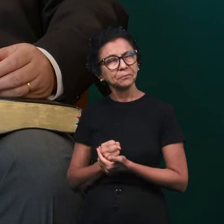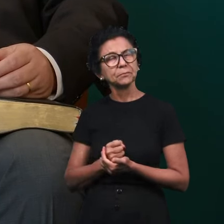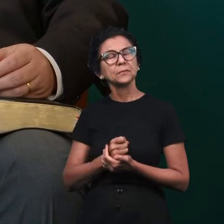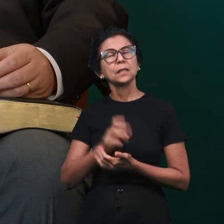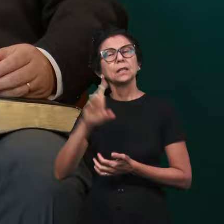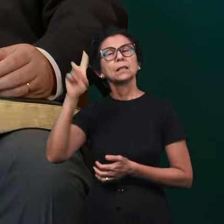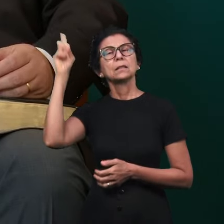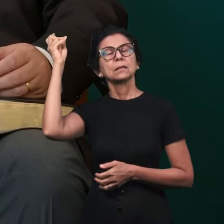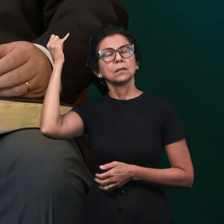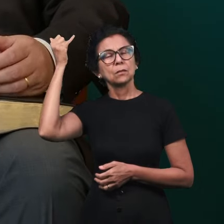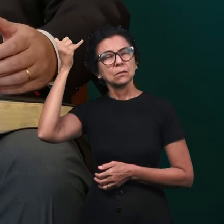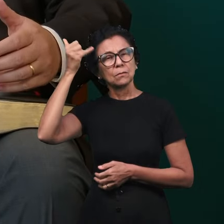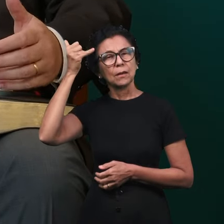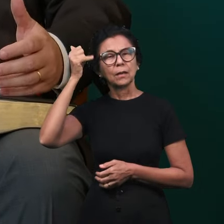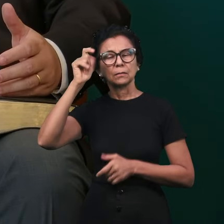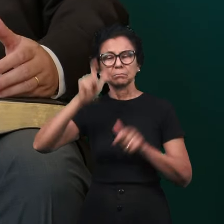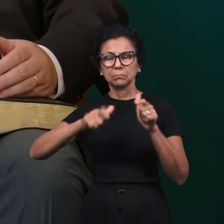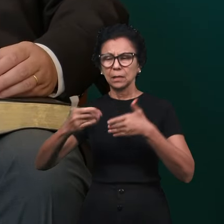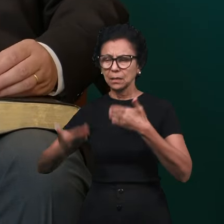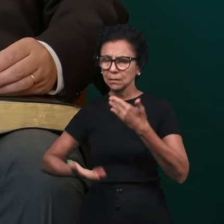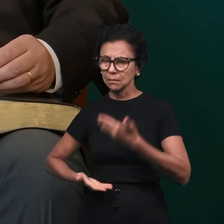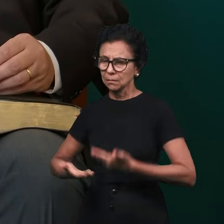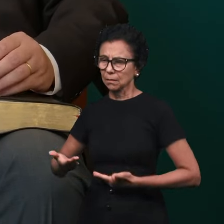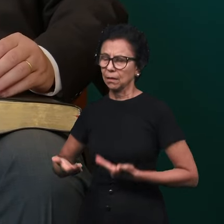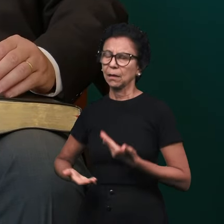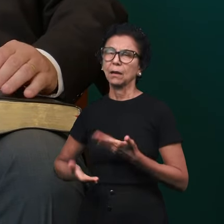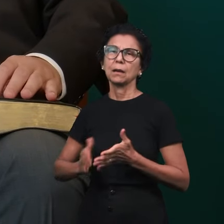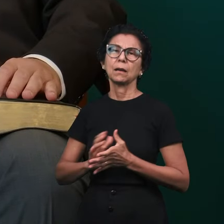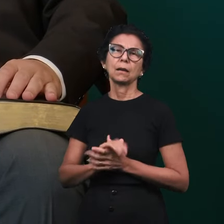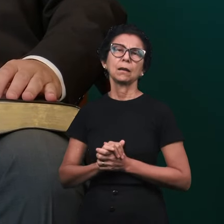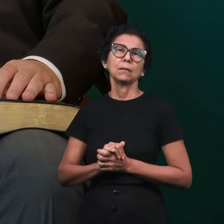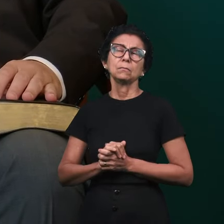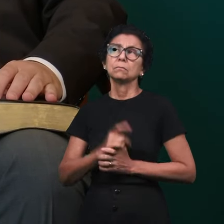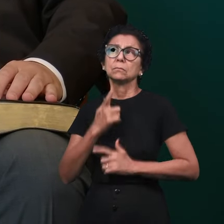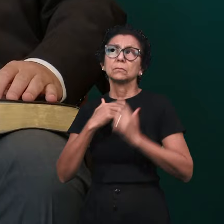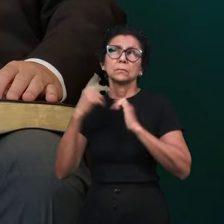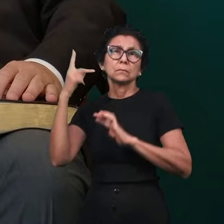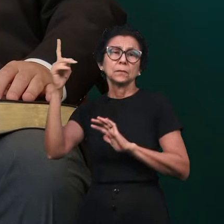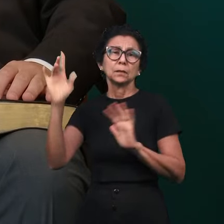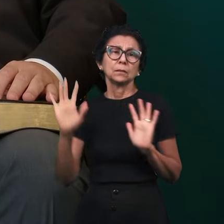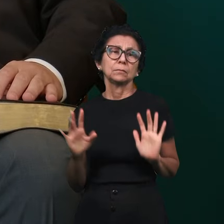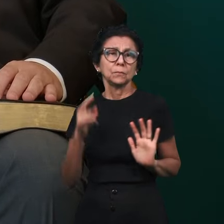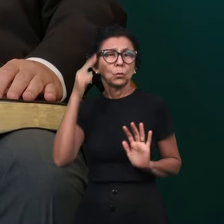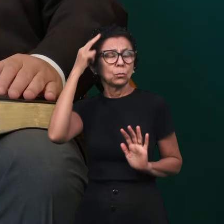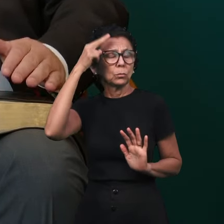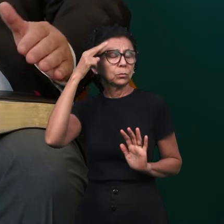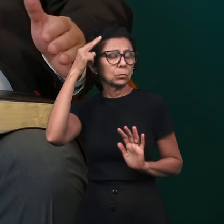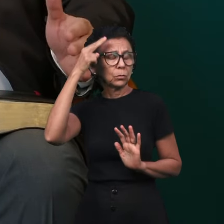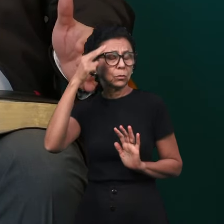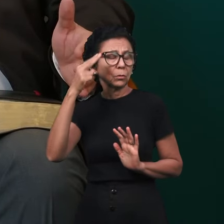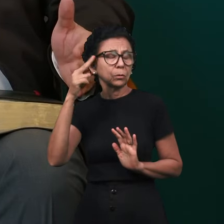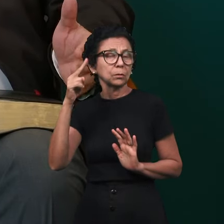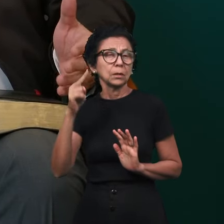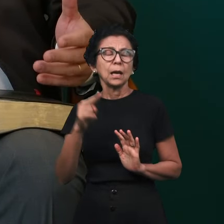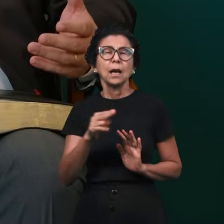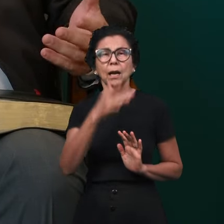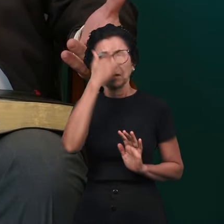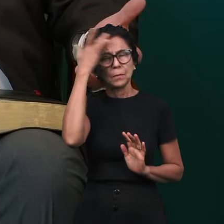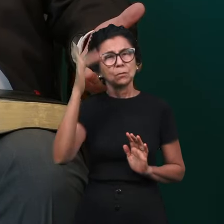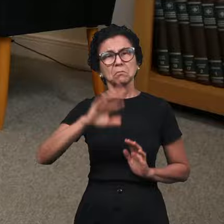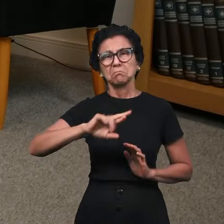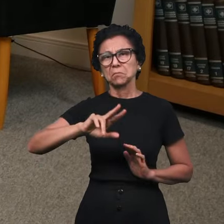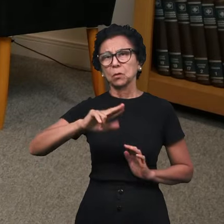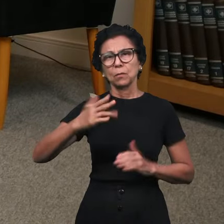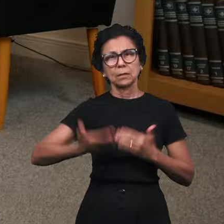se revelando aos seus servos, aqueles que ele desejou através de sonhos. Até gente que não é servo, né,